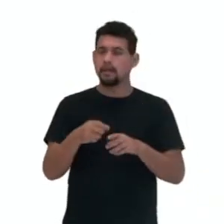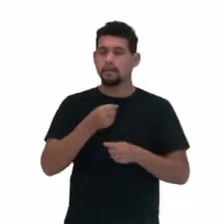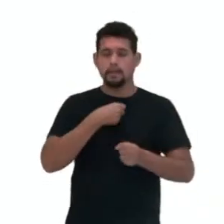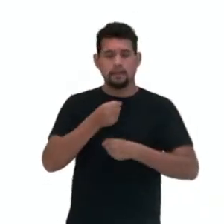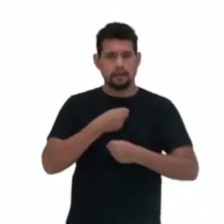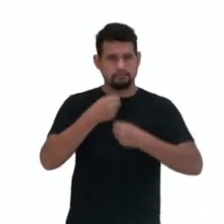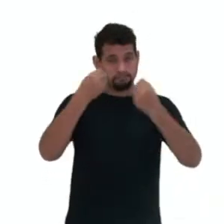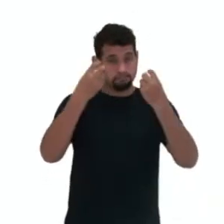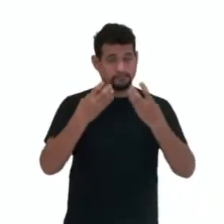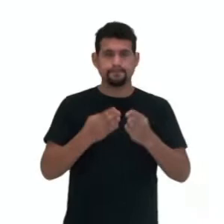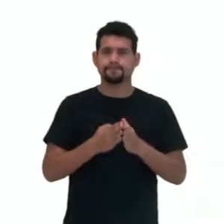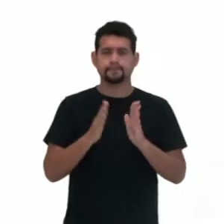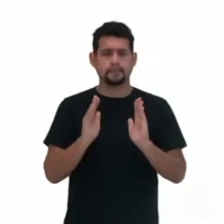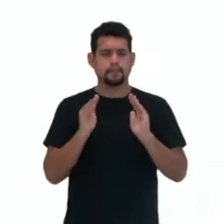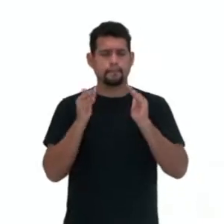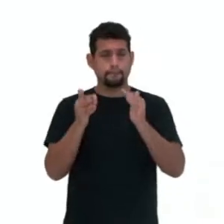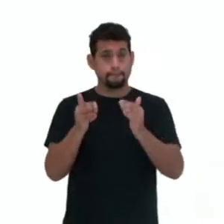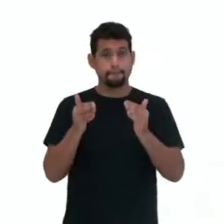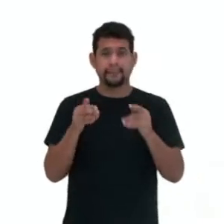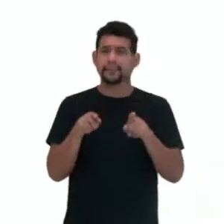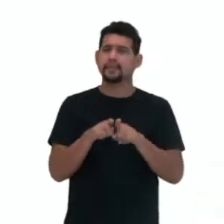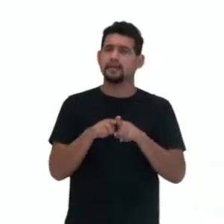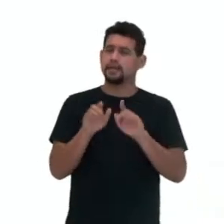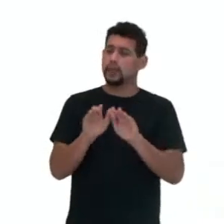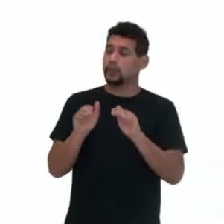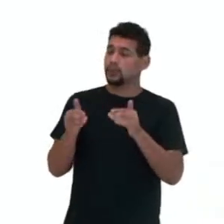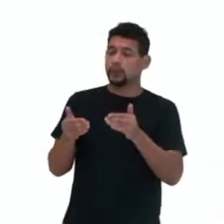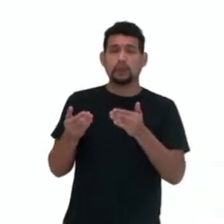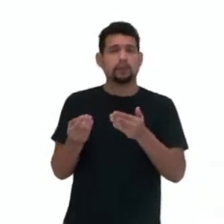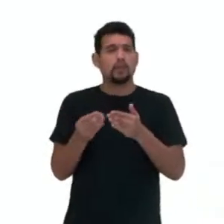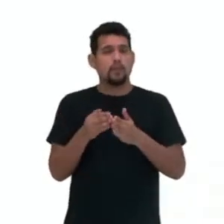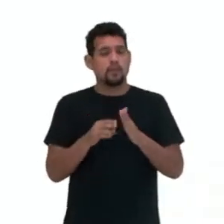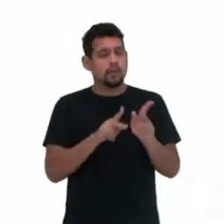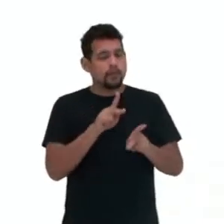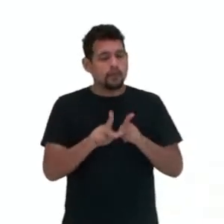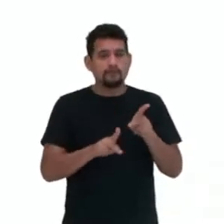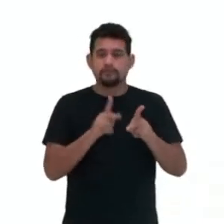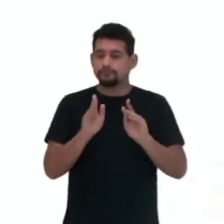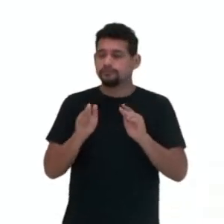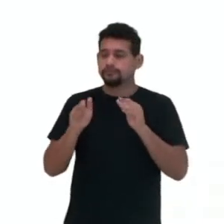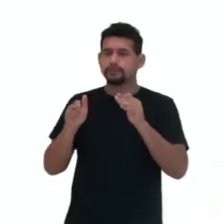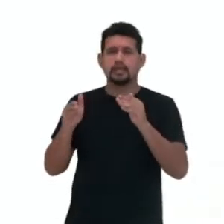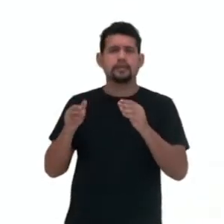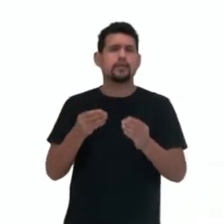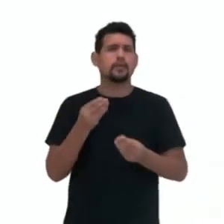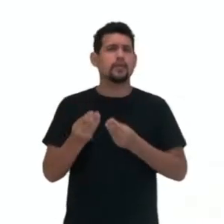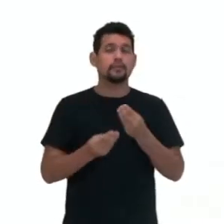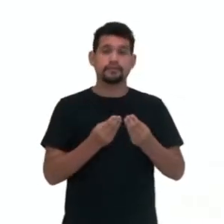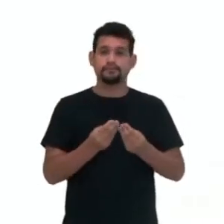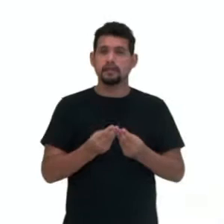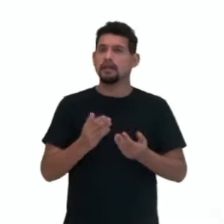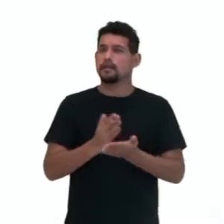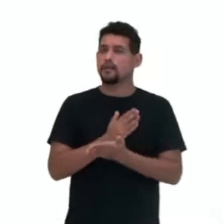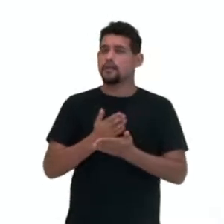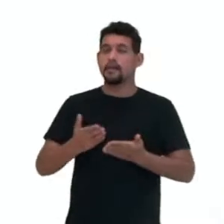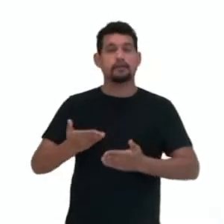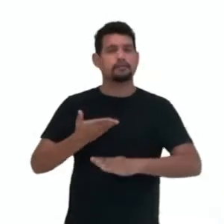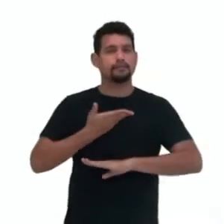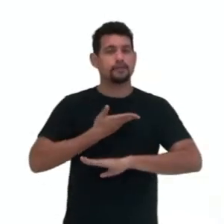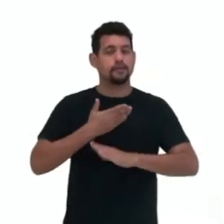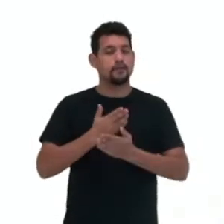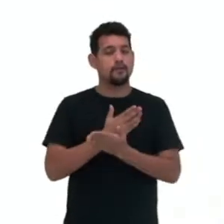interlocutor específico, a uma entidade, uma população diretamente envolvidos em situação ou